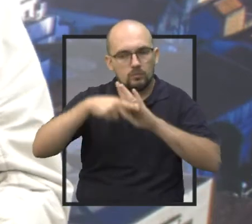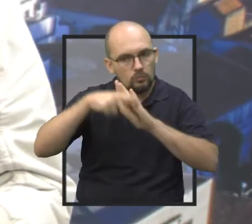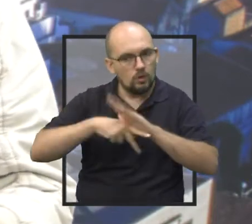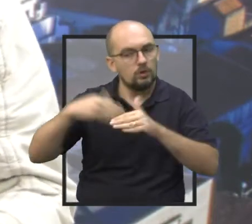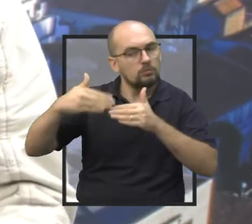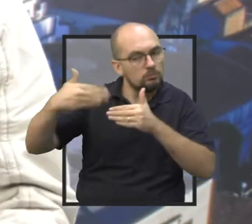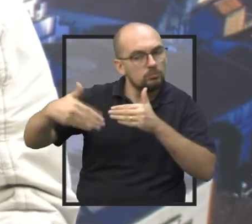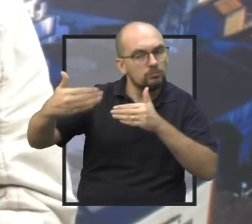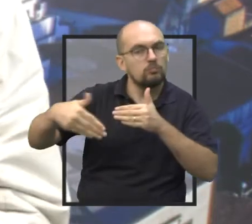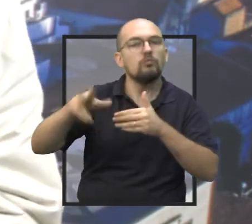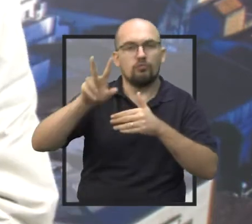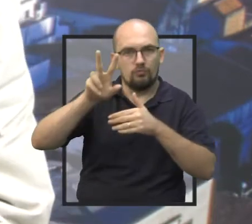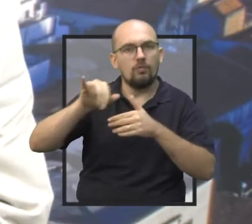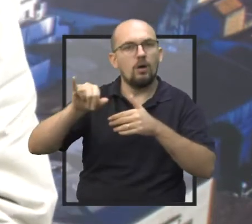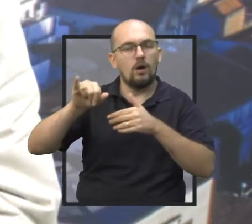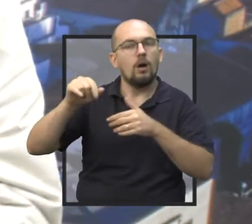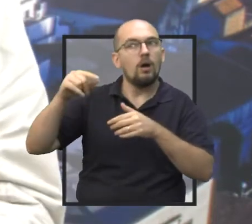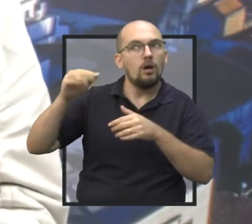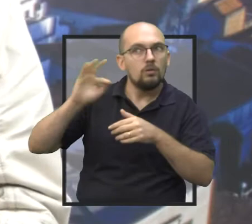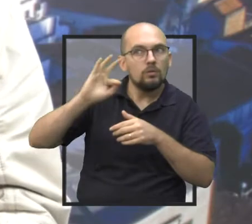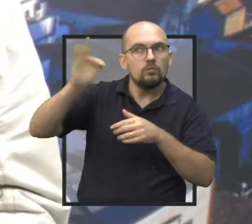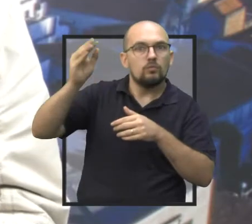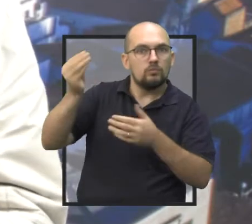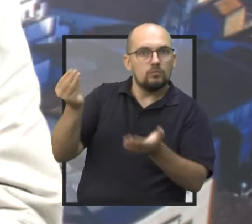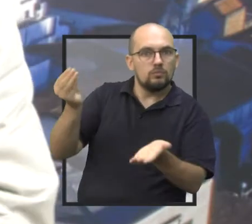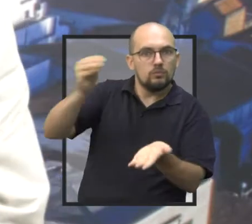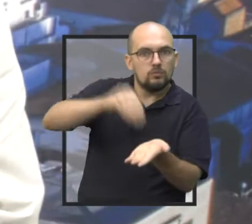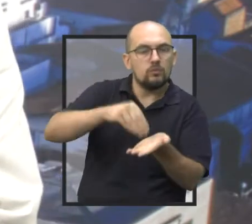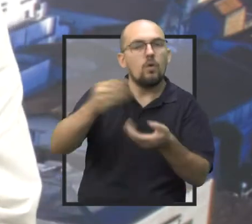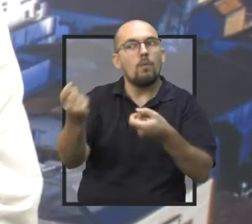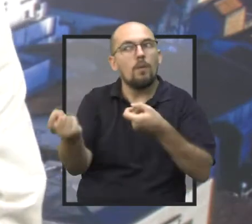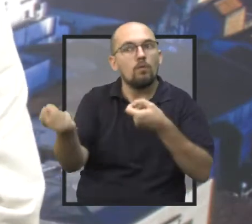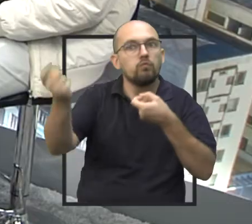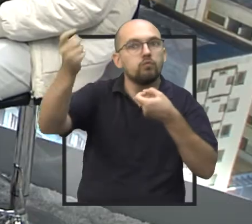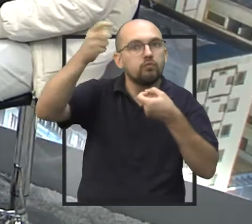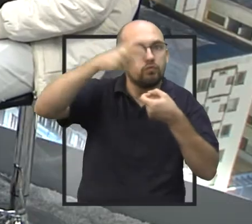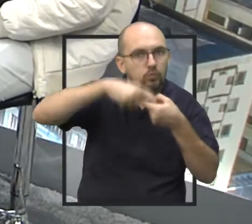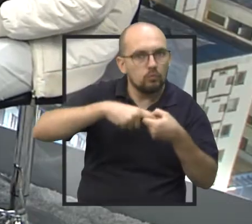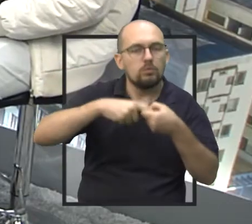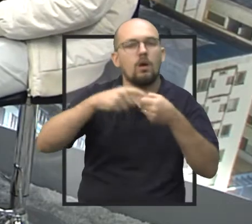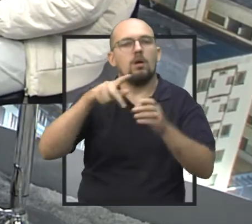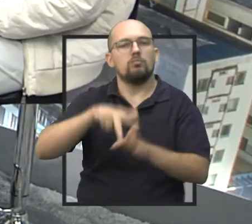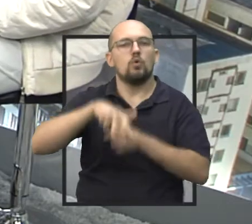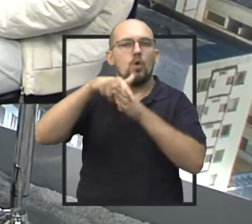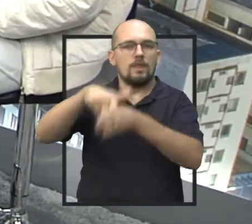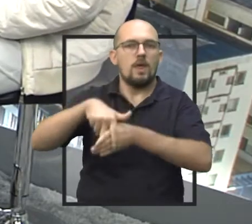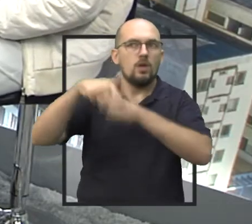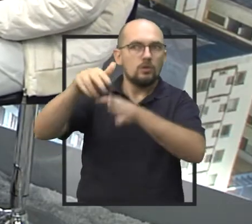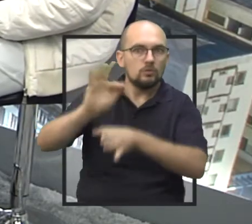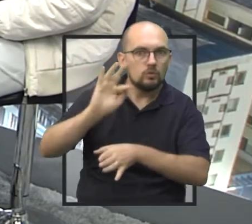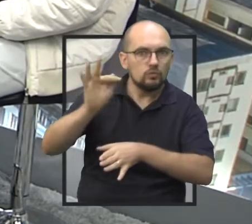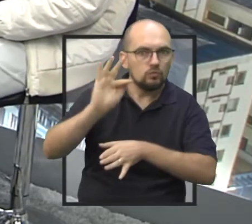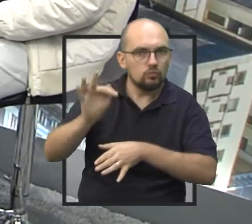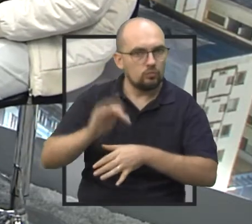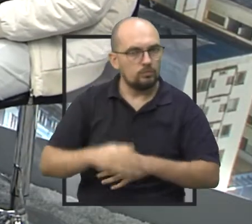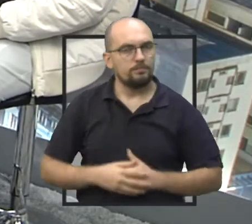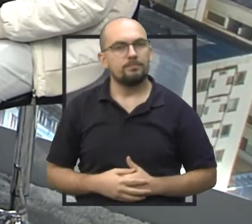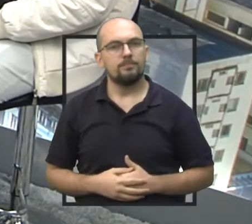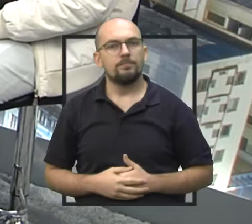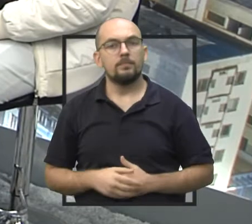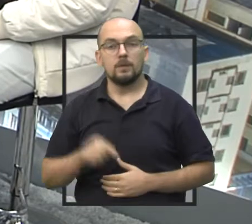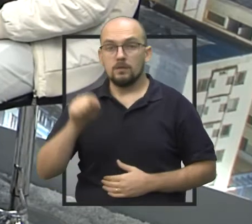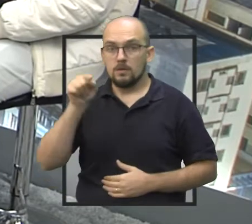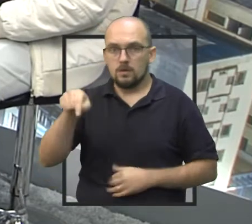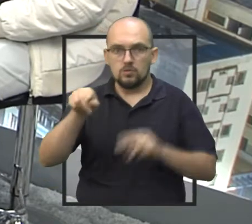para levar até o plenário e votar aí o rodeio do nosso município. Inclusive na primeira discussão desse projeto, né,